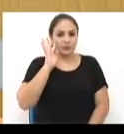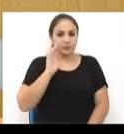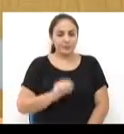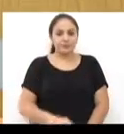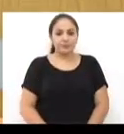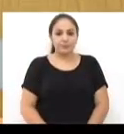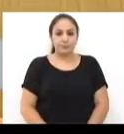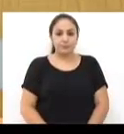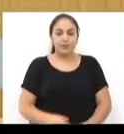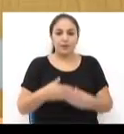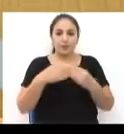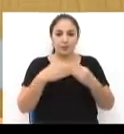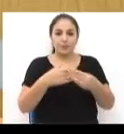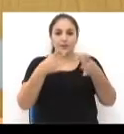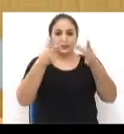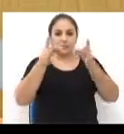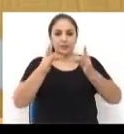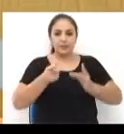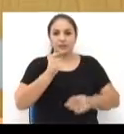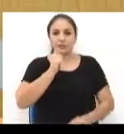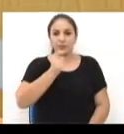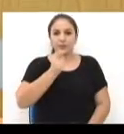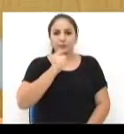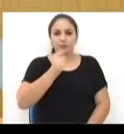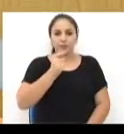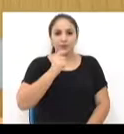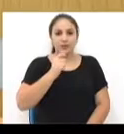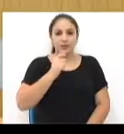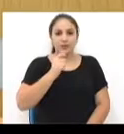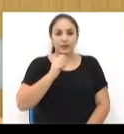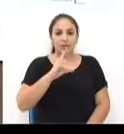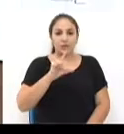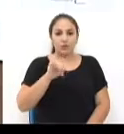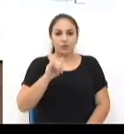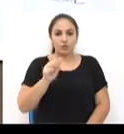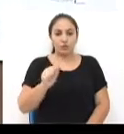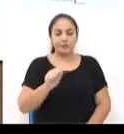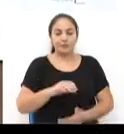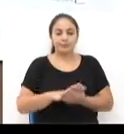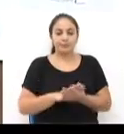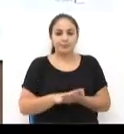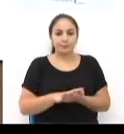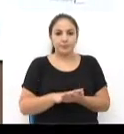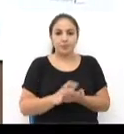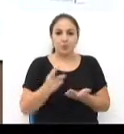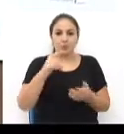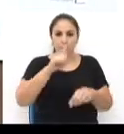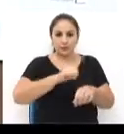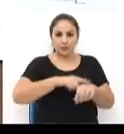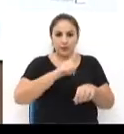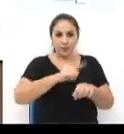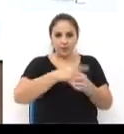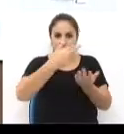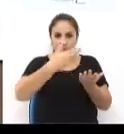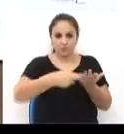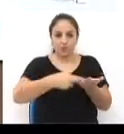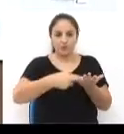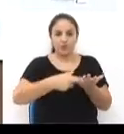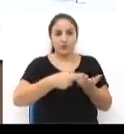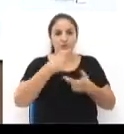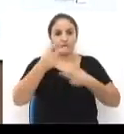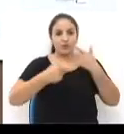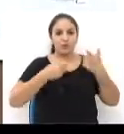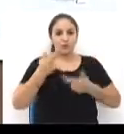quarta-feira. Acompanhe os detalhes na reportagem de Cláudia Tainá. Durante o tempo regimental, ele expôs sua